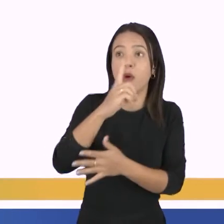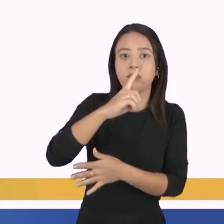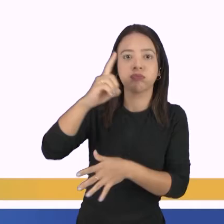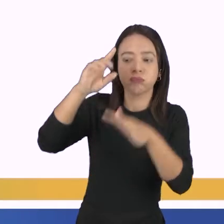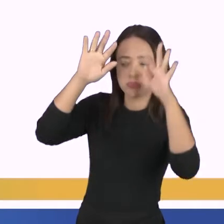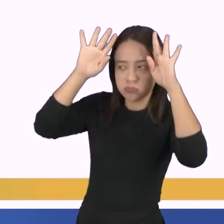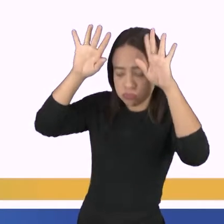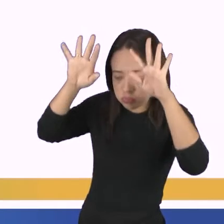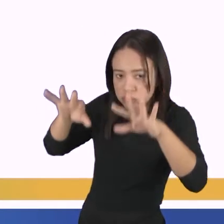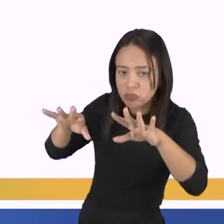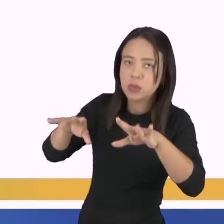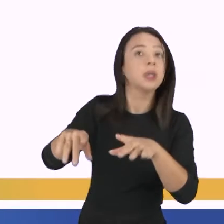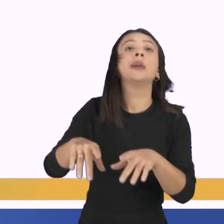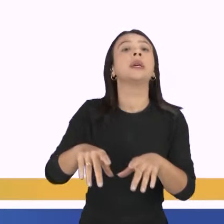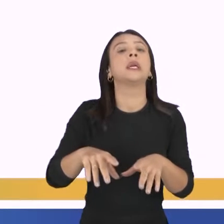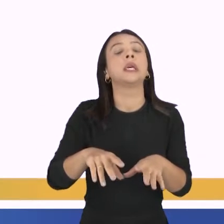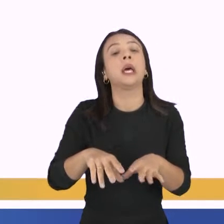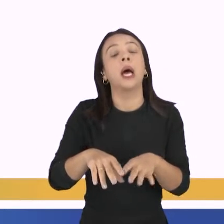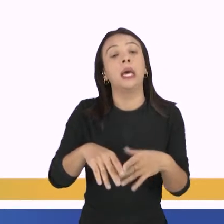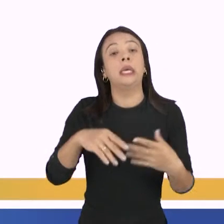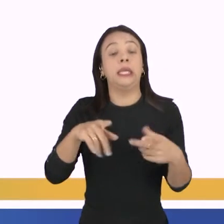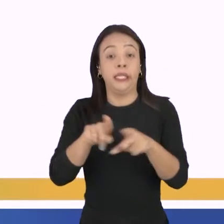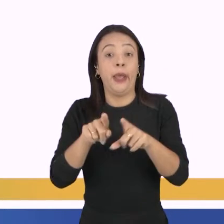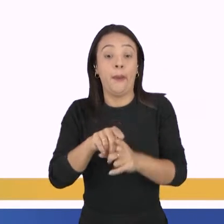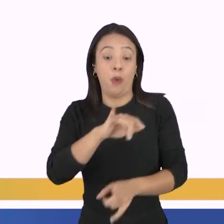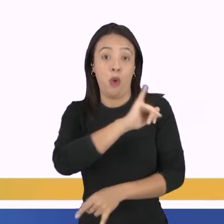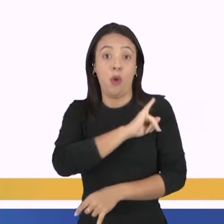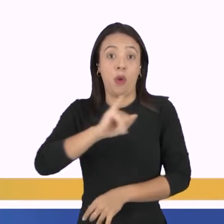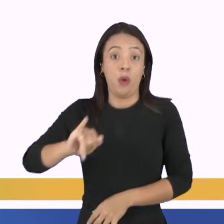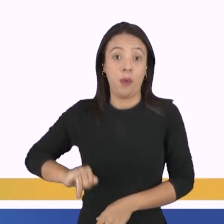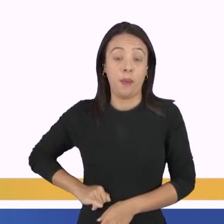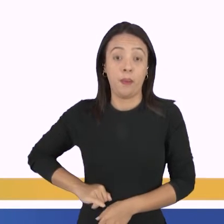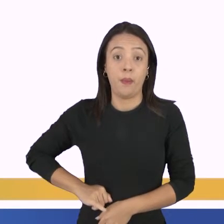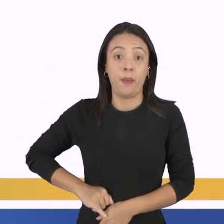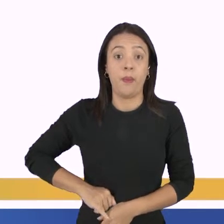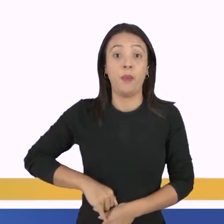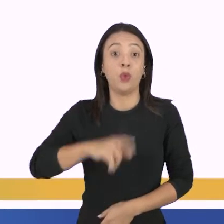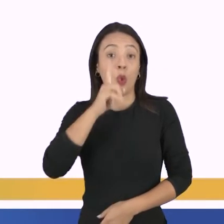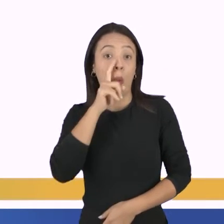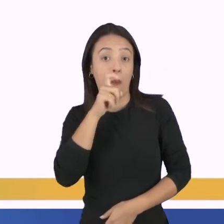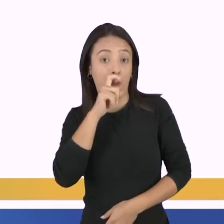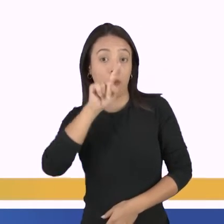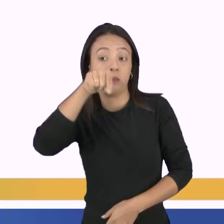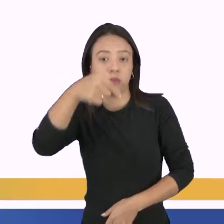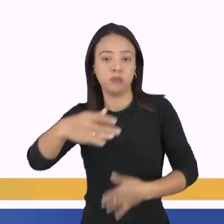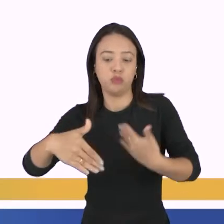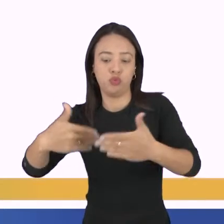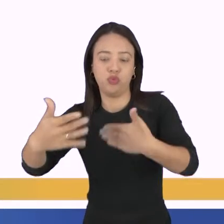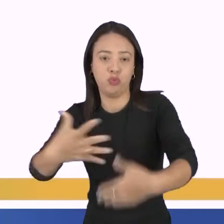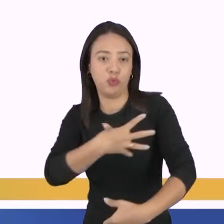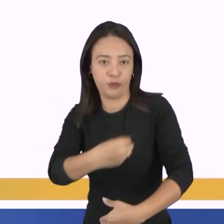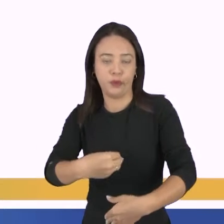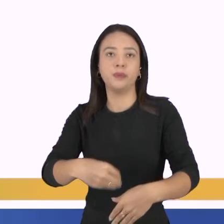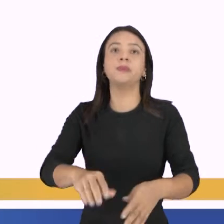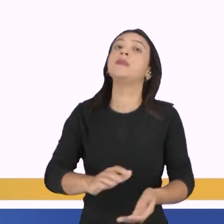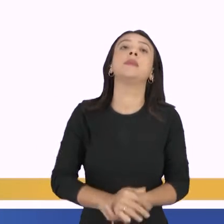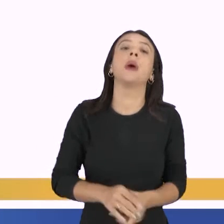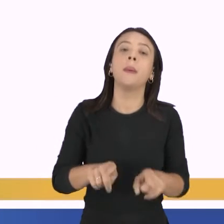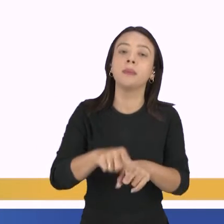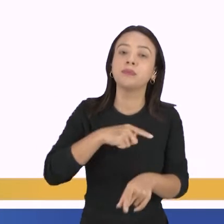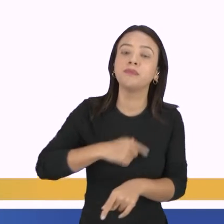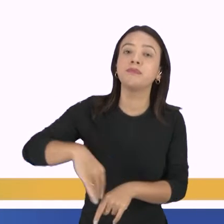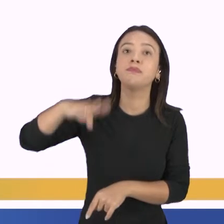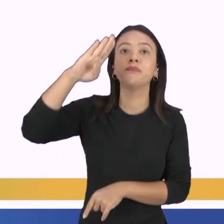dinastia do pai era uma dinastia de pai para filho, ou seja, hereditária. Sacerdotes e